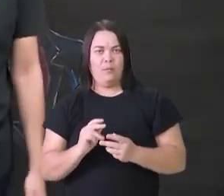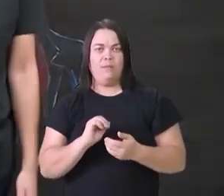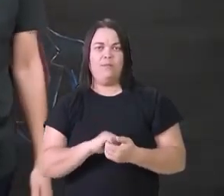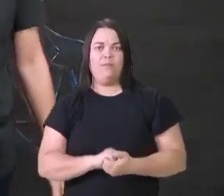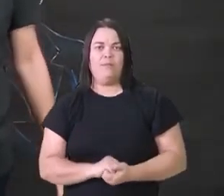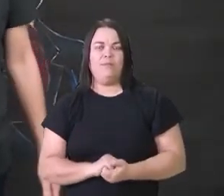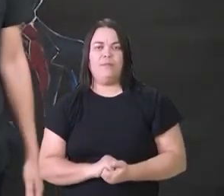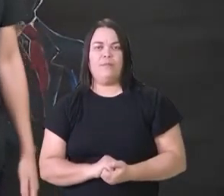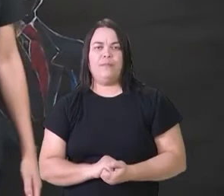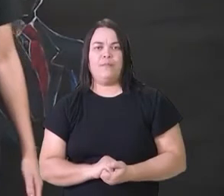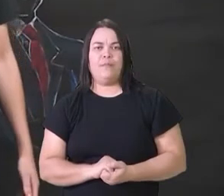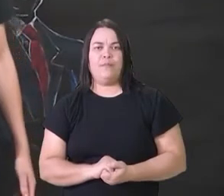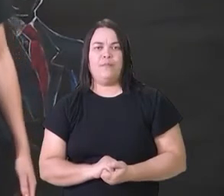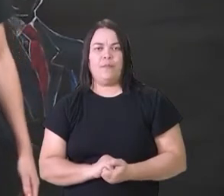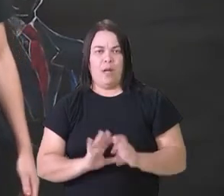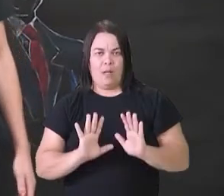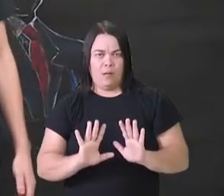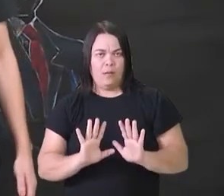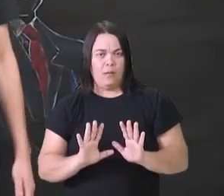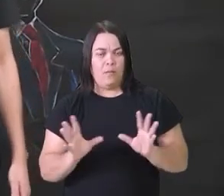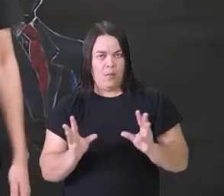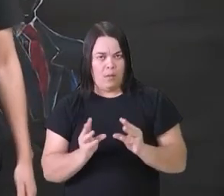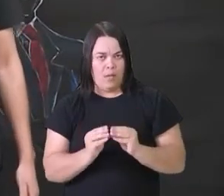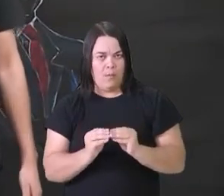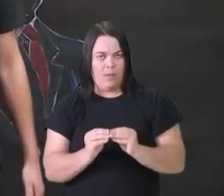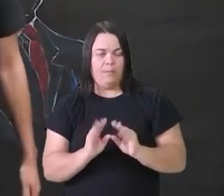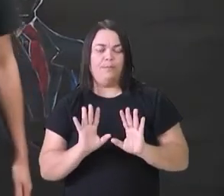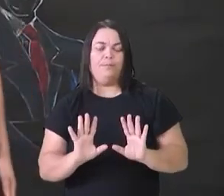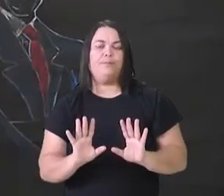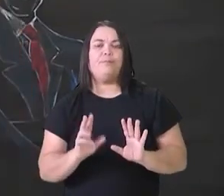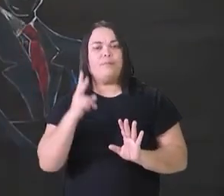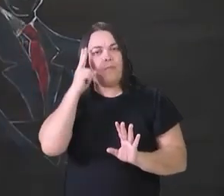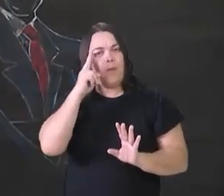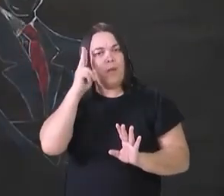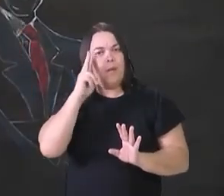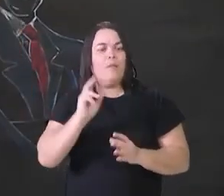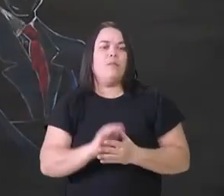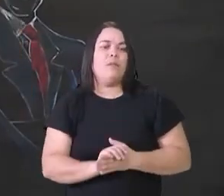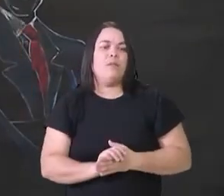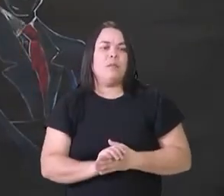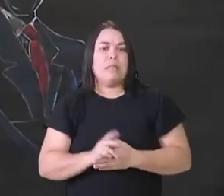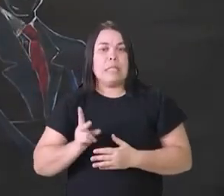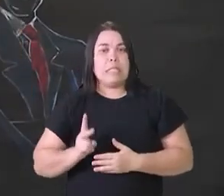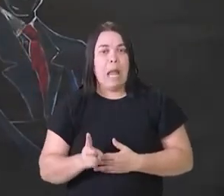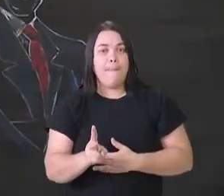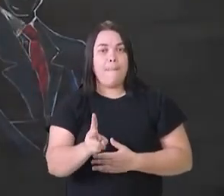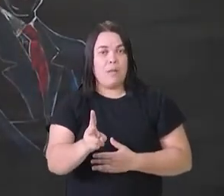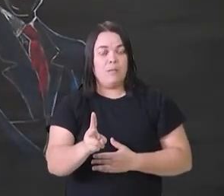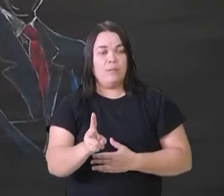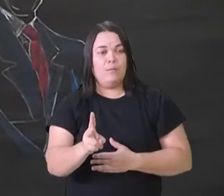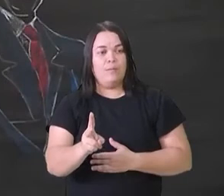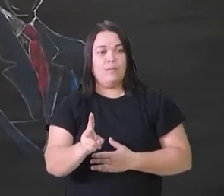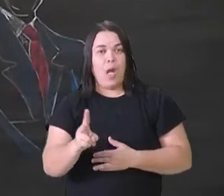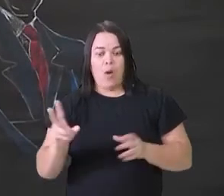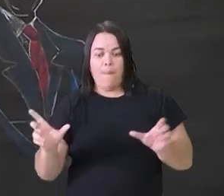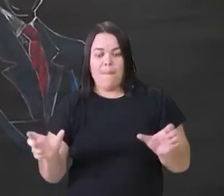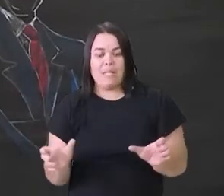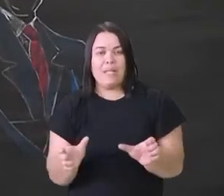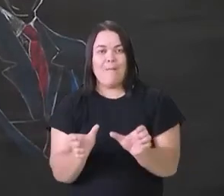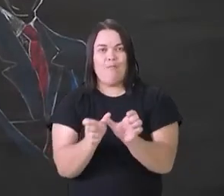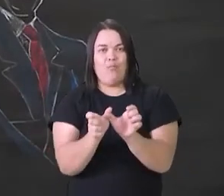Ok? Então, antes da gente terminar, vamos nos lembrar. Toda vez que precisarmos